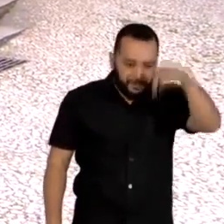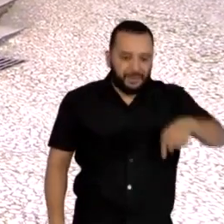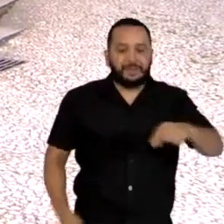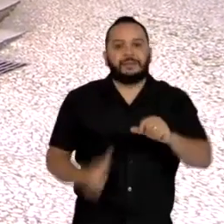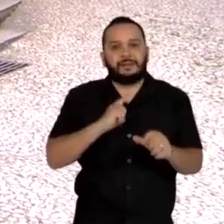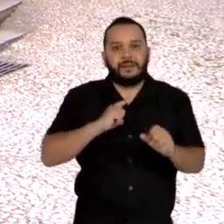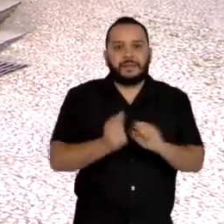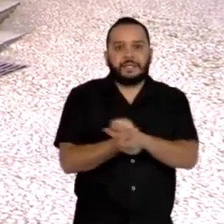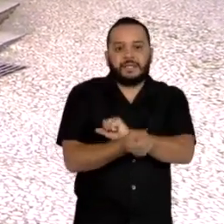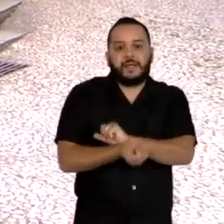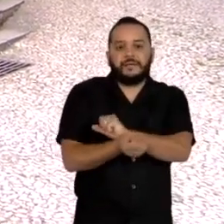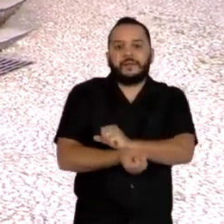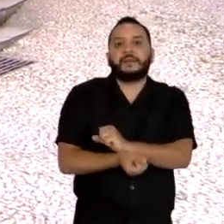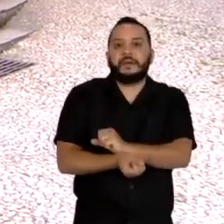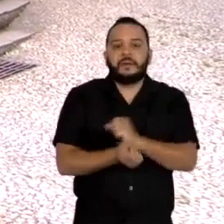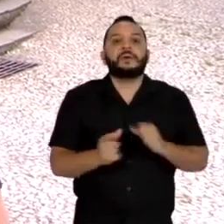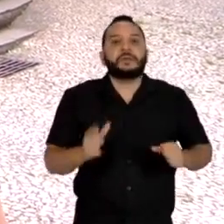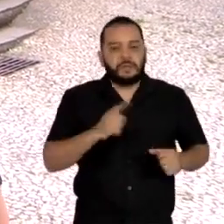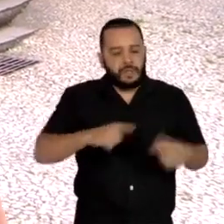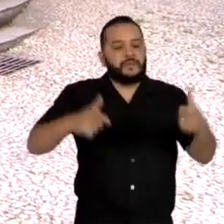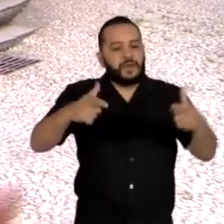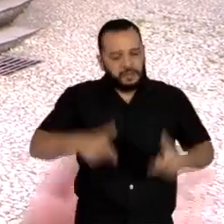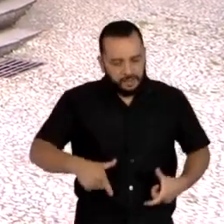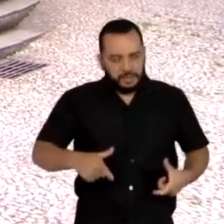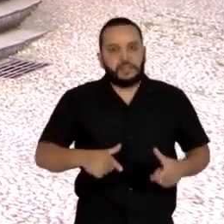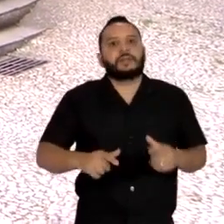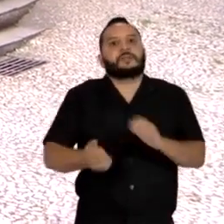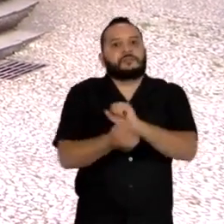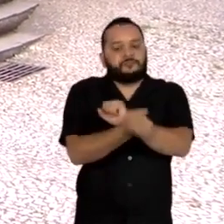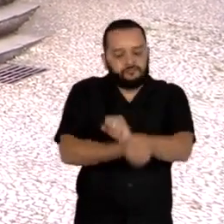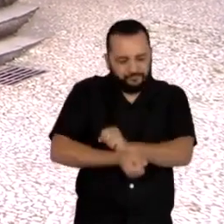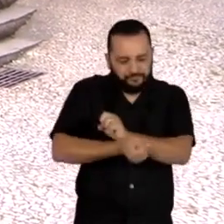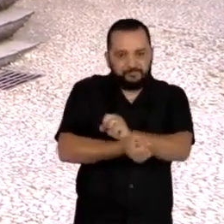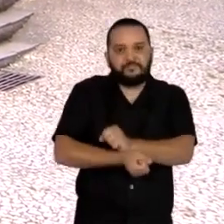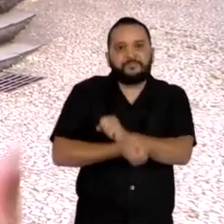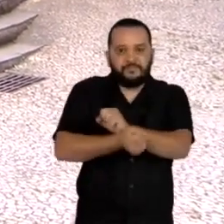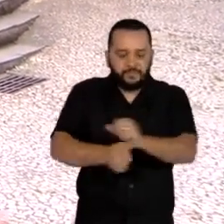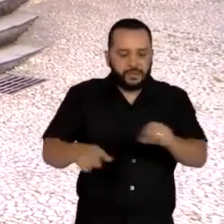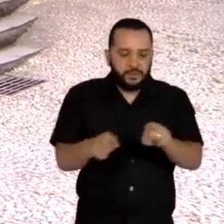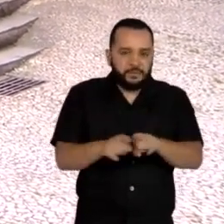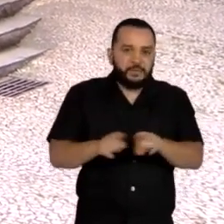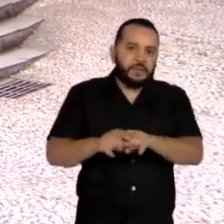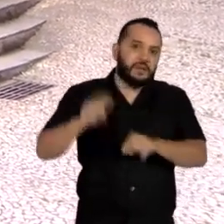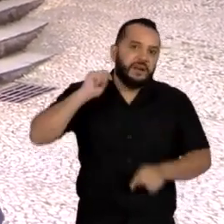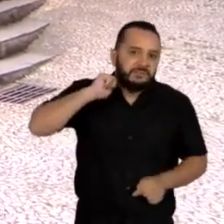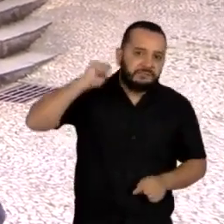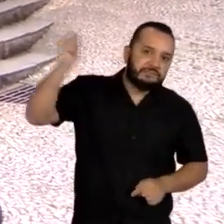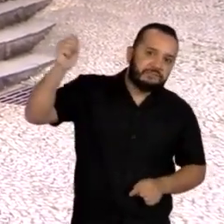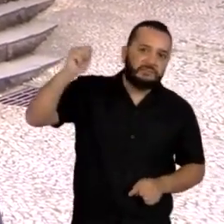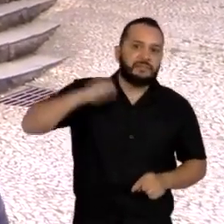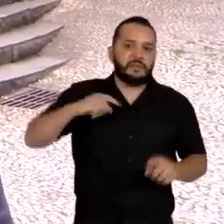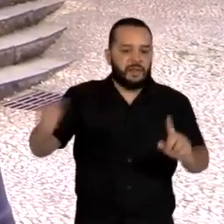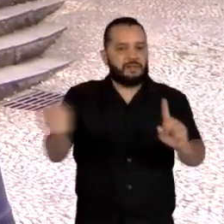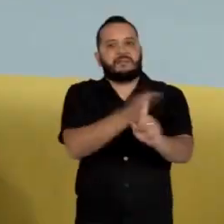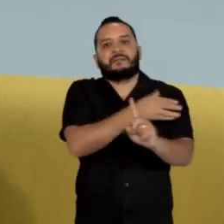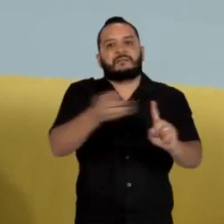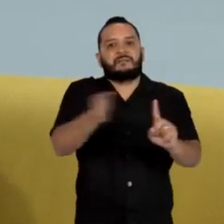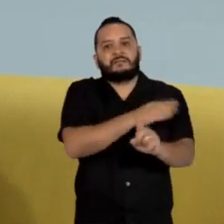né? Quando a gente vira e fala que aqui teve o Largo do Pelourinho, que aqui teve o Campo da Forca, o pessoal sempre fica muito surpreso, porque